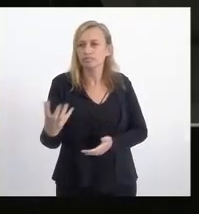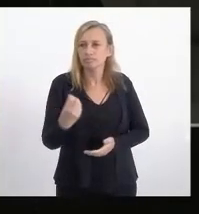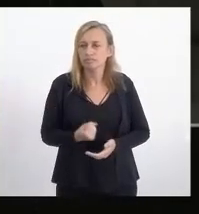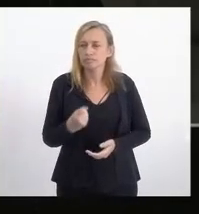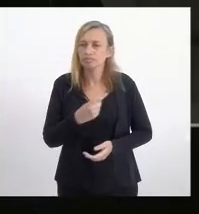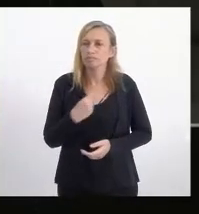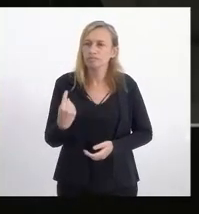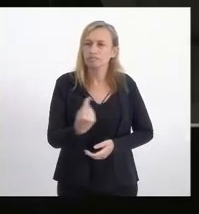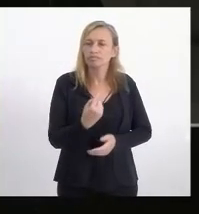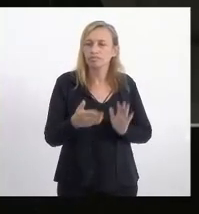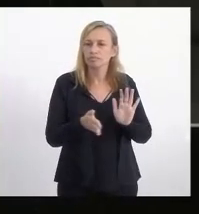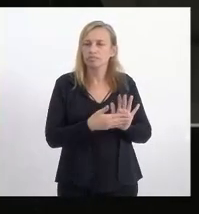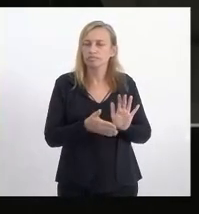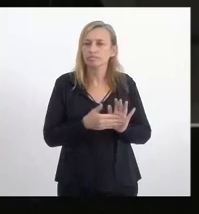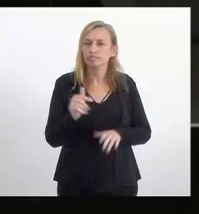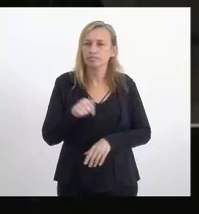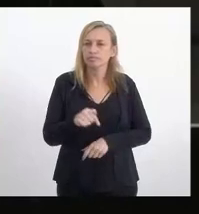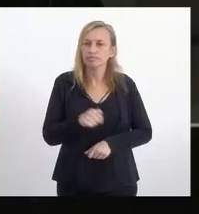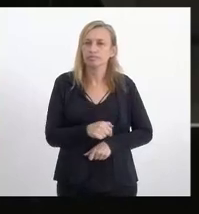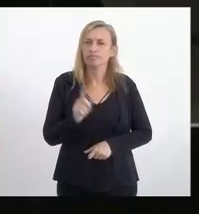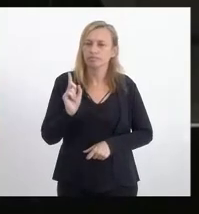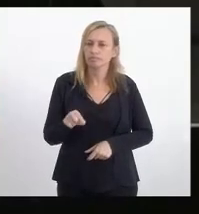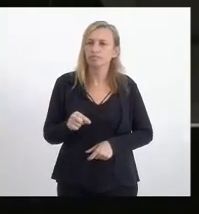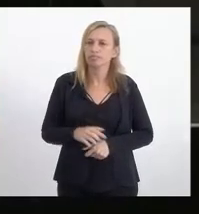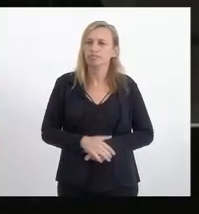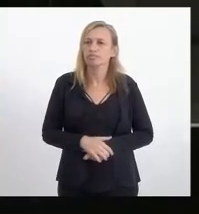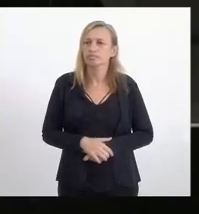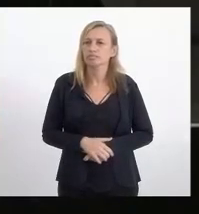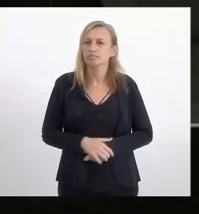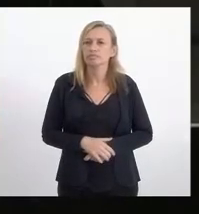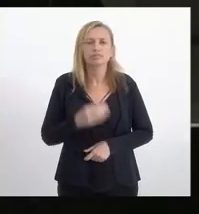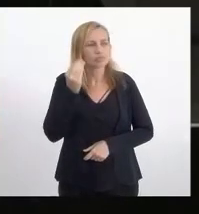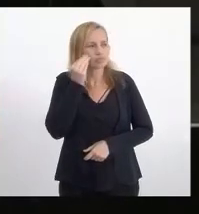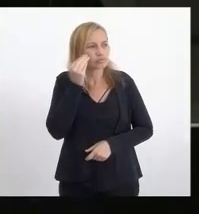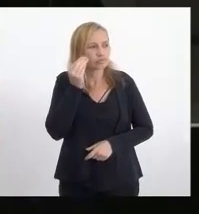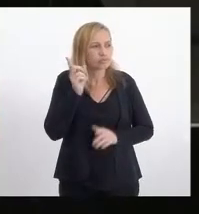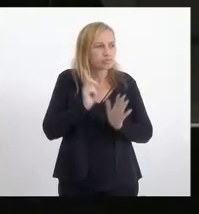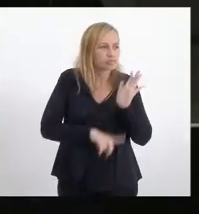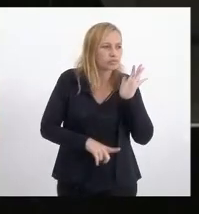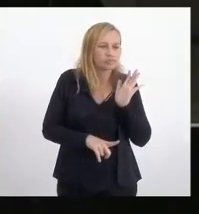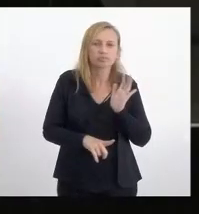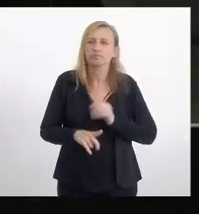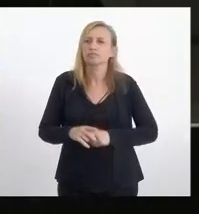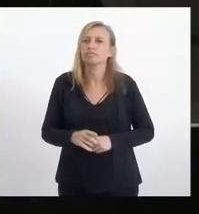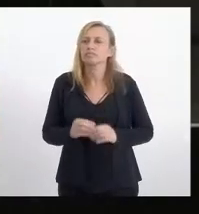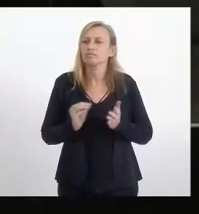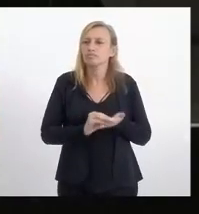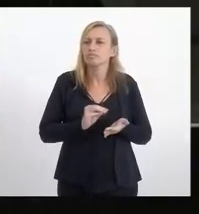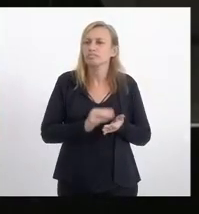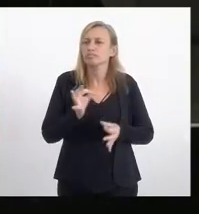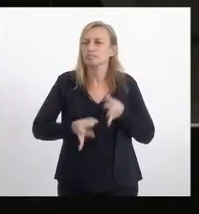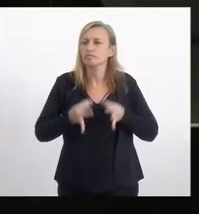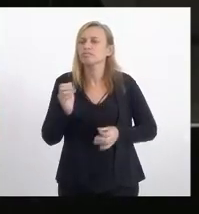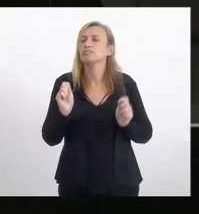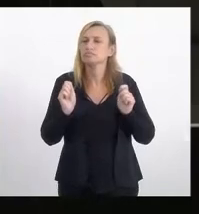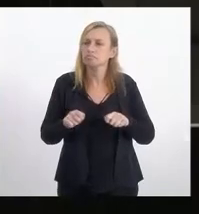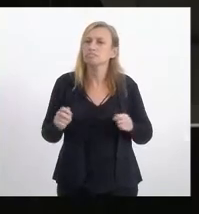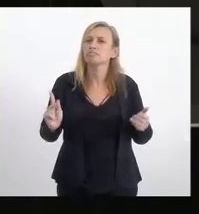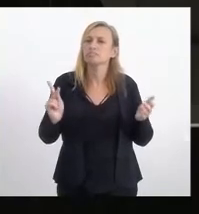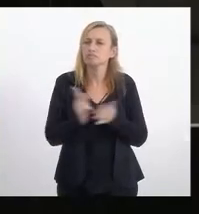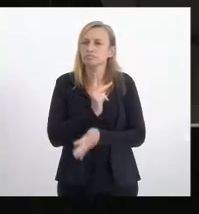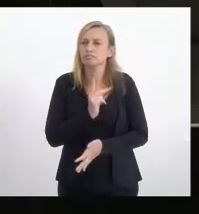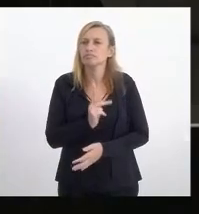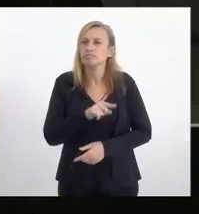o nosso Nosso propósito aqui é tentar Minimizar as injustiças que podem ocorrer